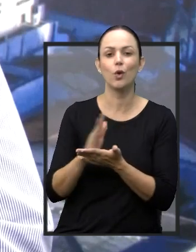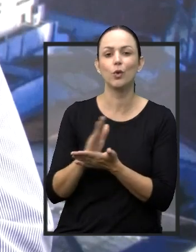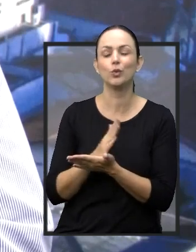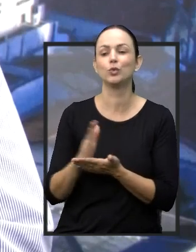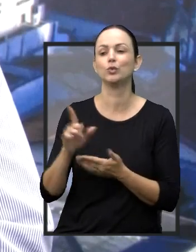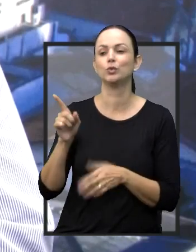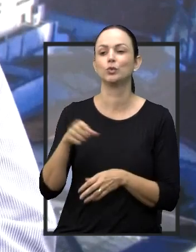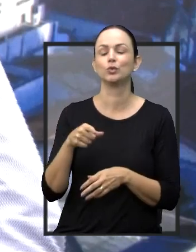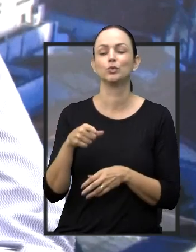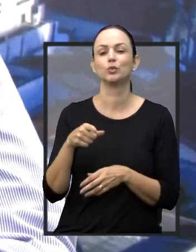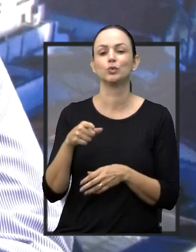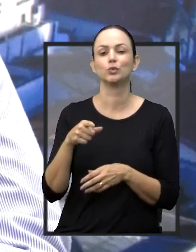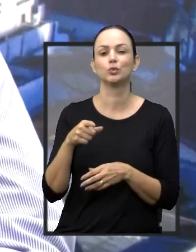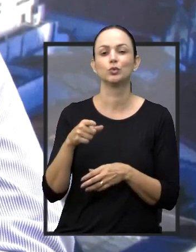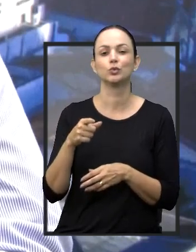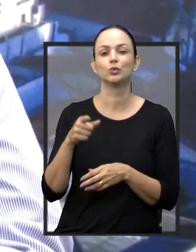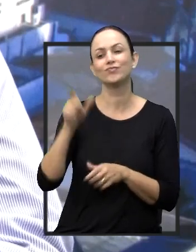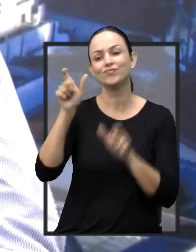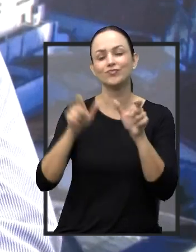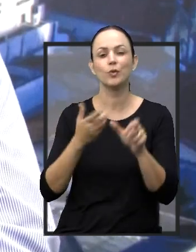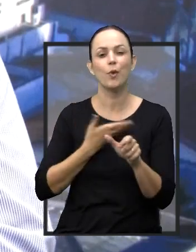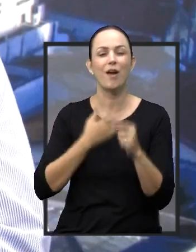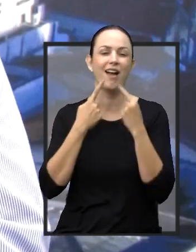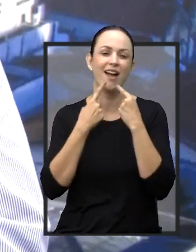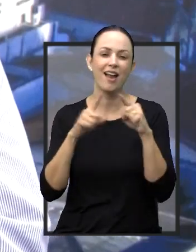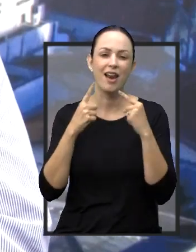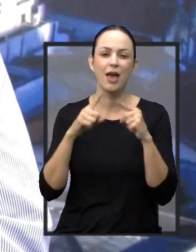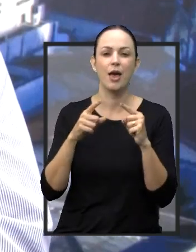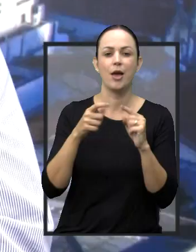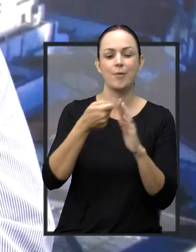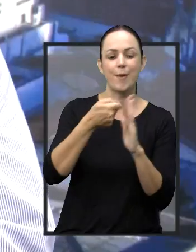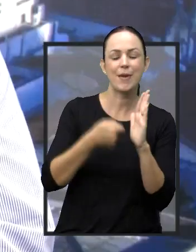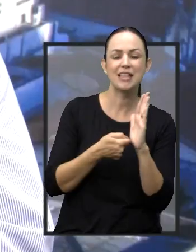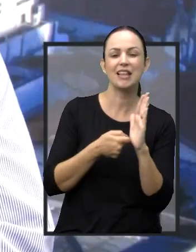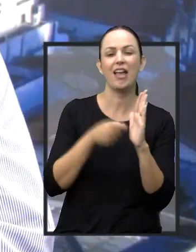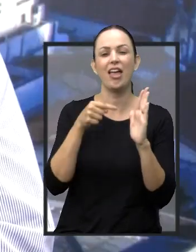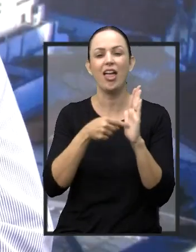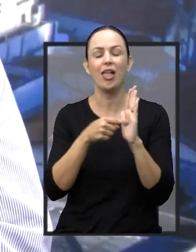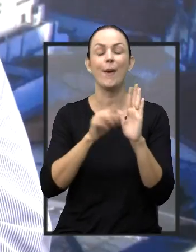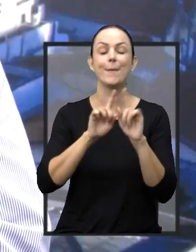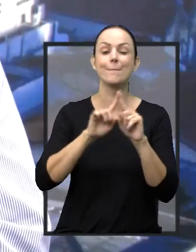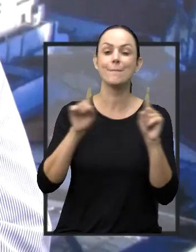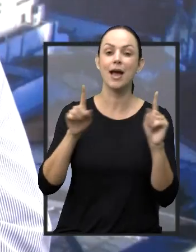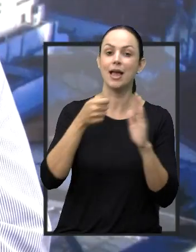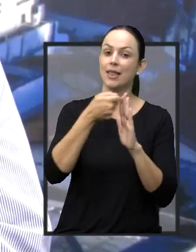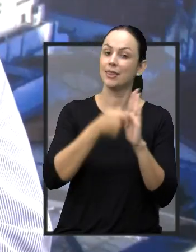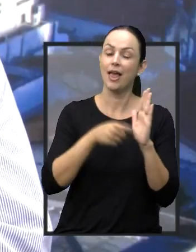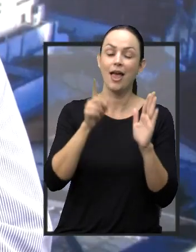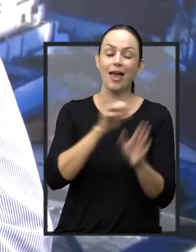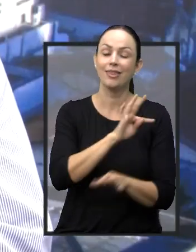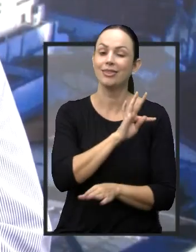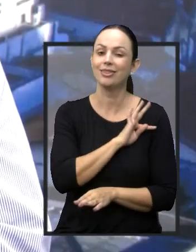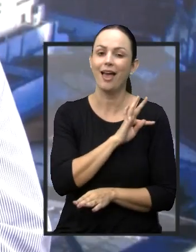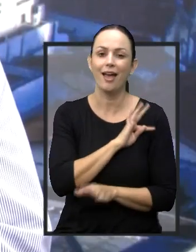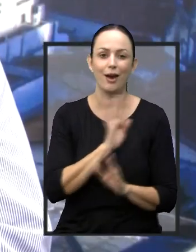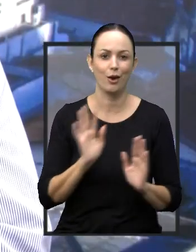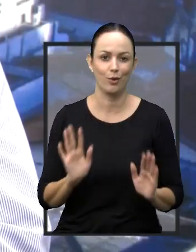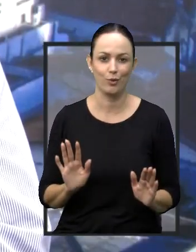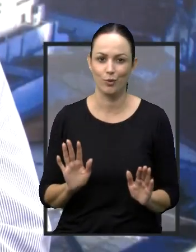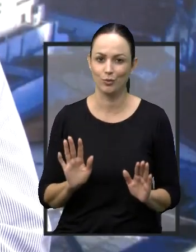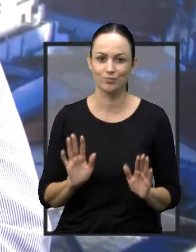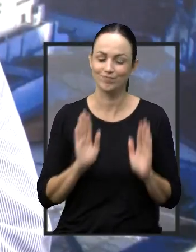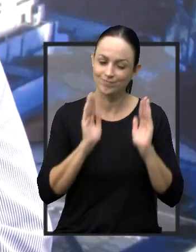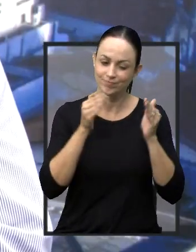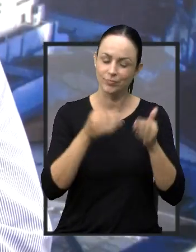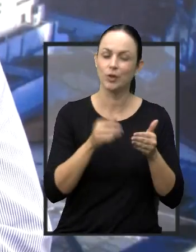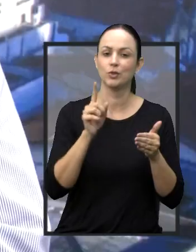acabam reclamando até na tribuna dos pareceres, mas os pareceres são técnicos e sempre